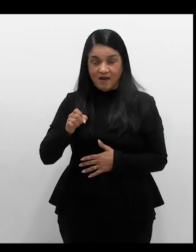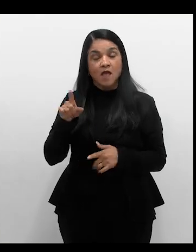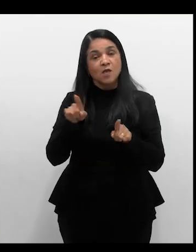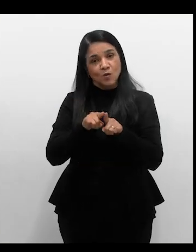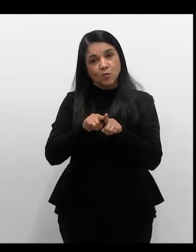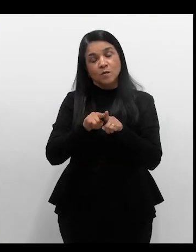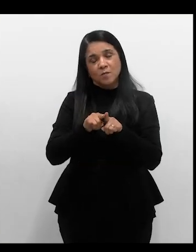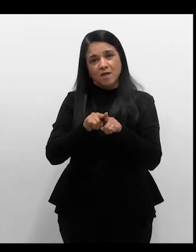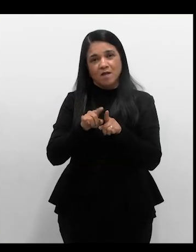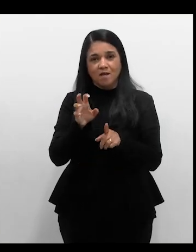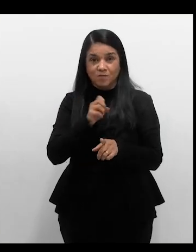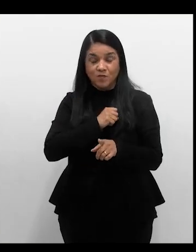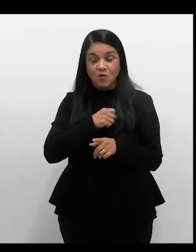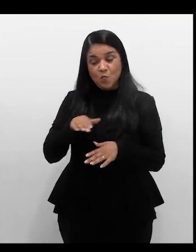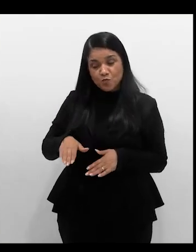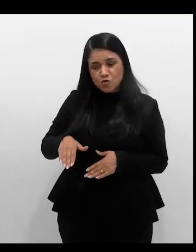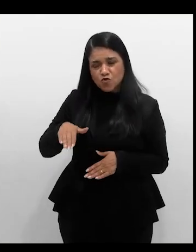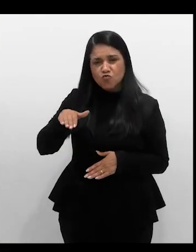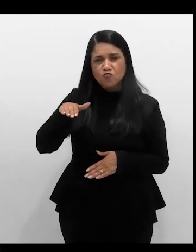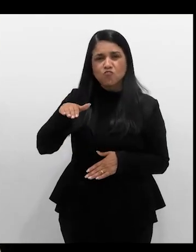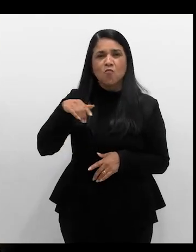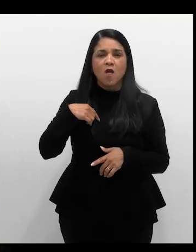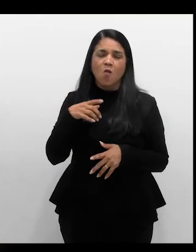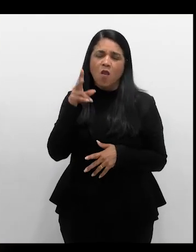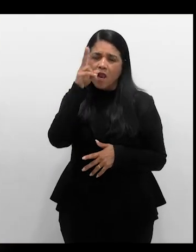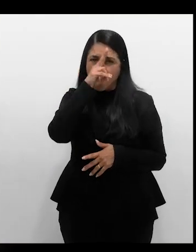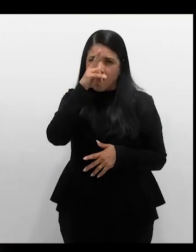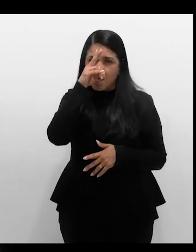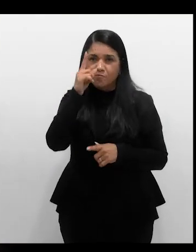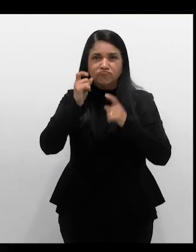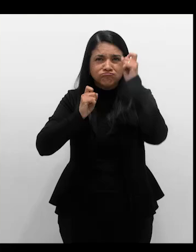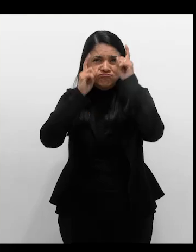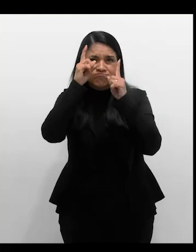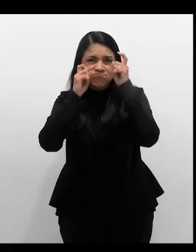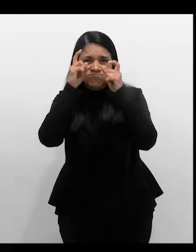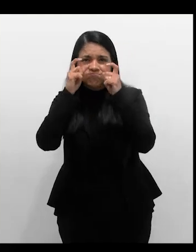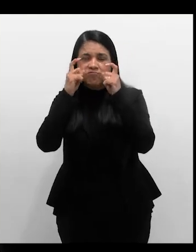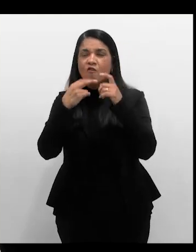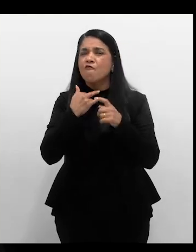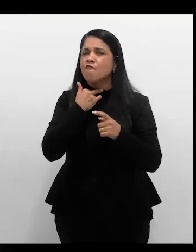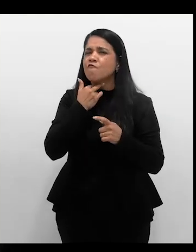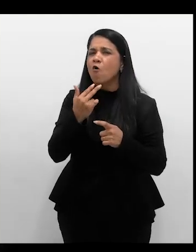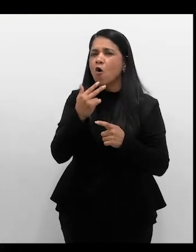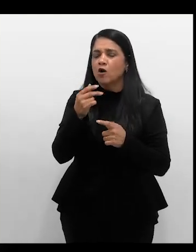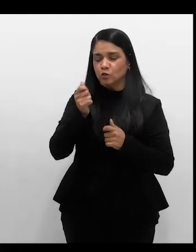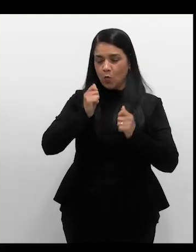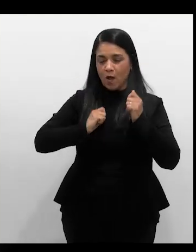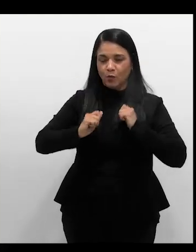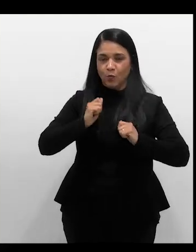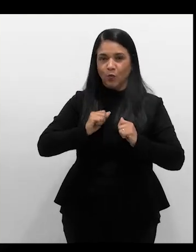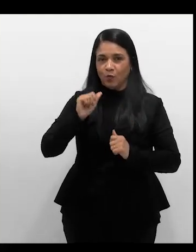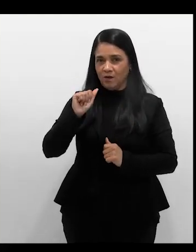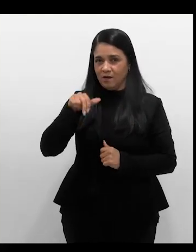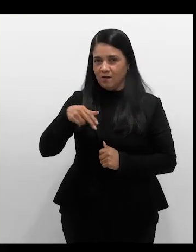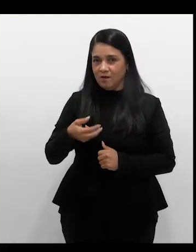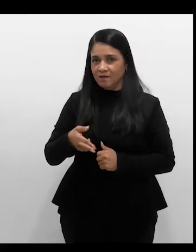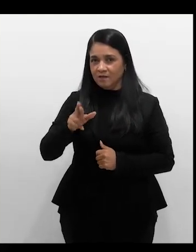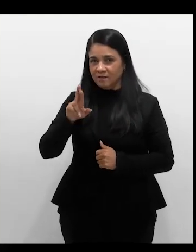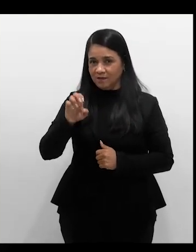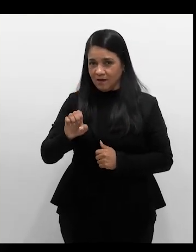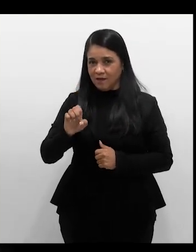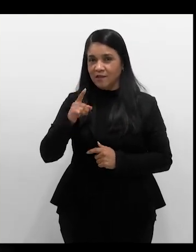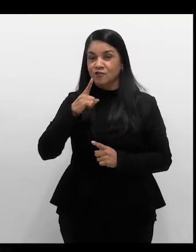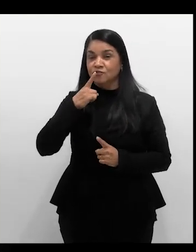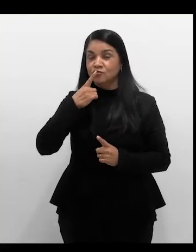eu também, por consequência. Eu era pequeno, mas eu lembro muito das expressões dele, daquela voz dele, do tipo de